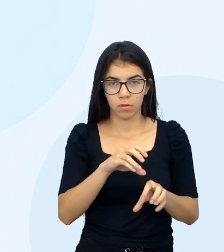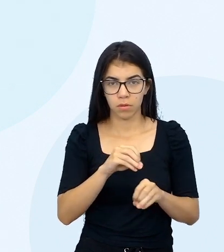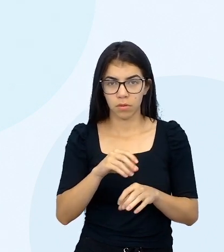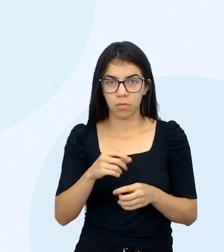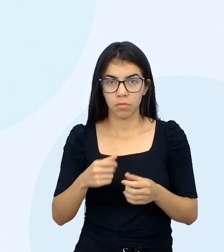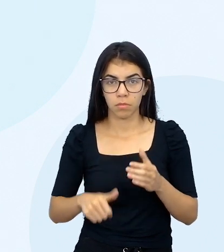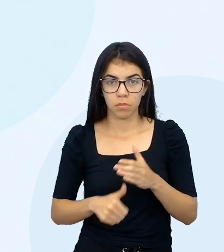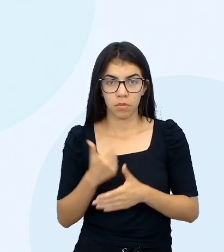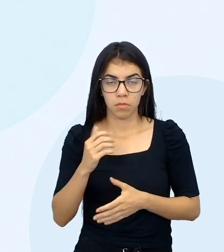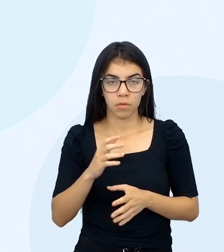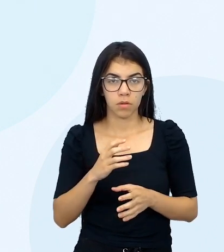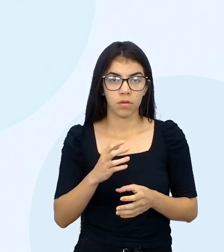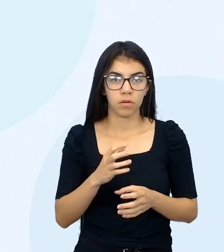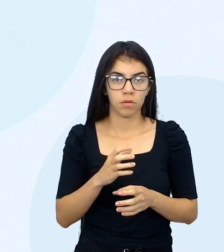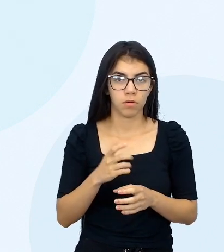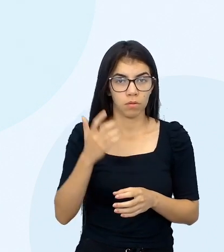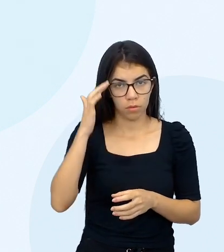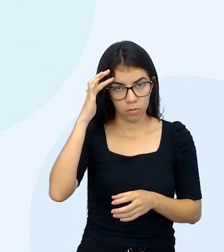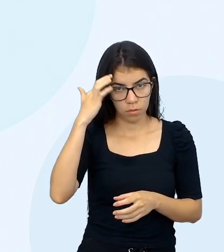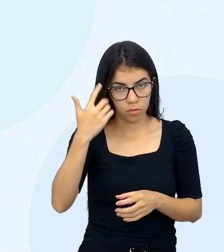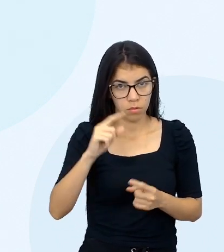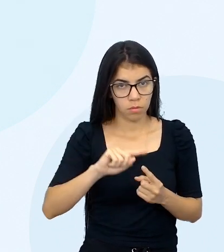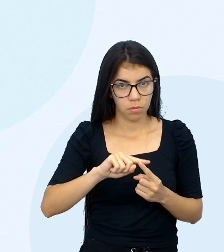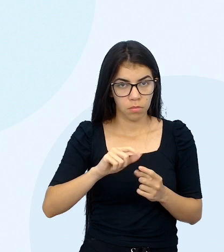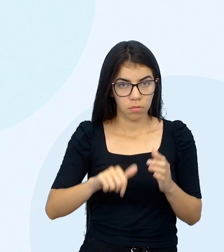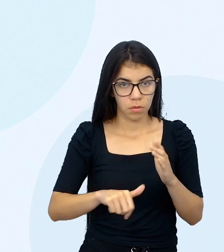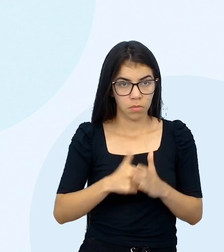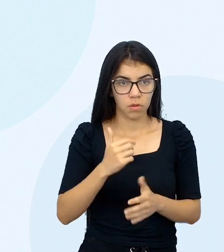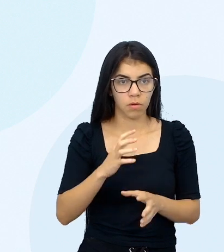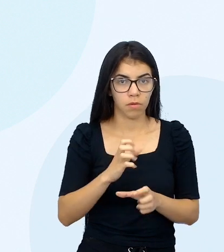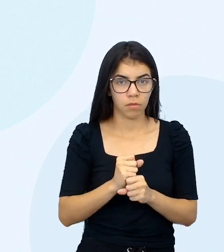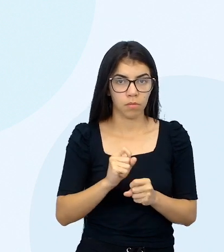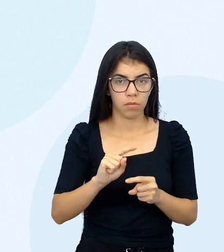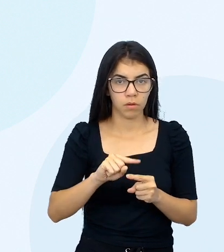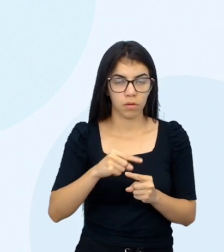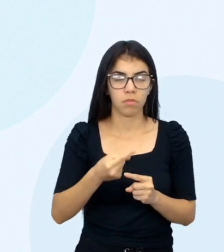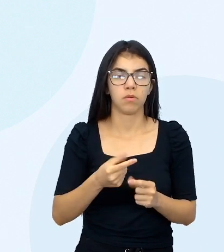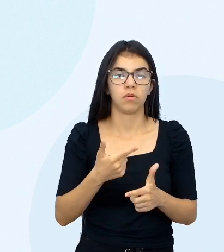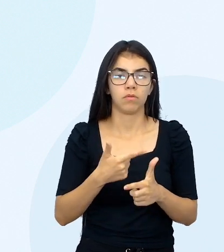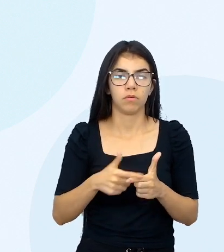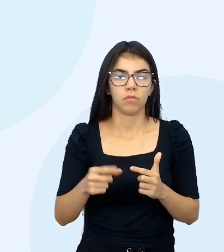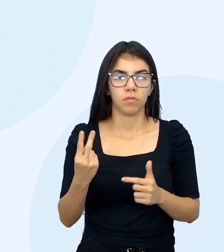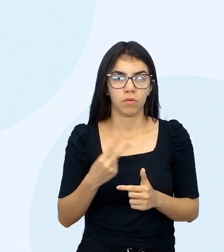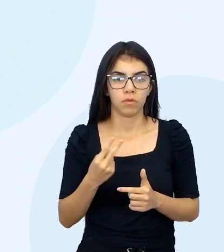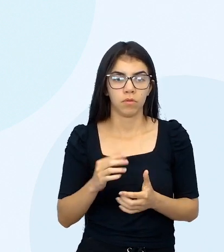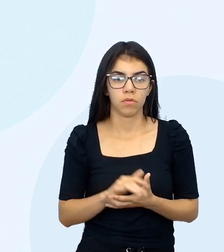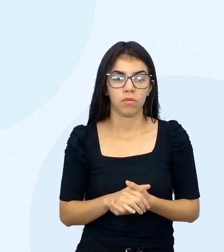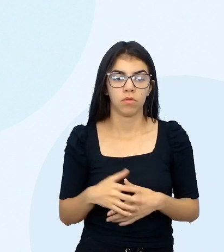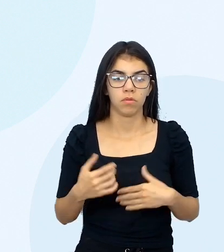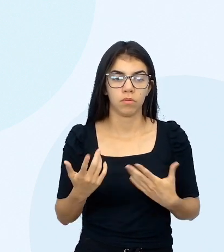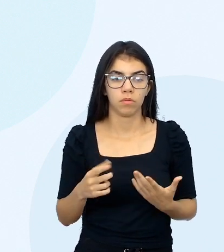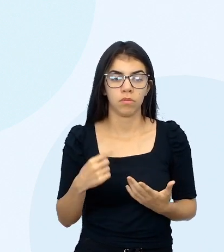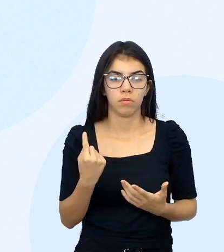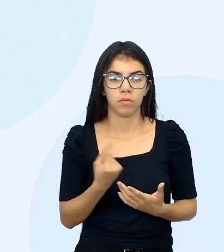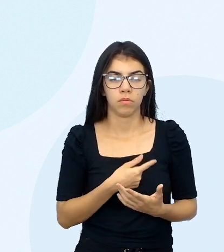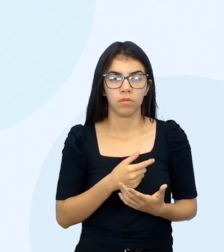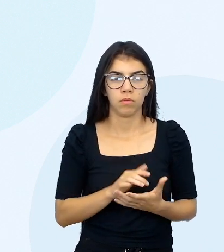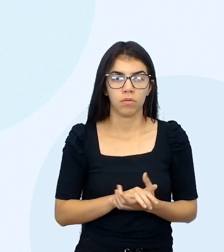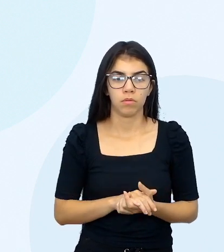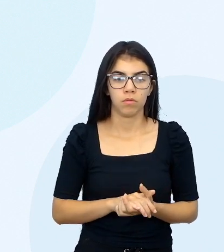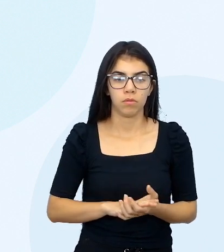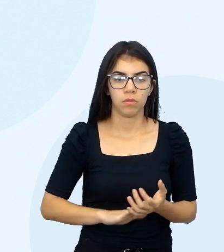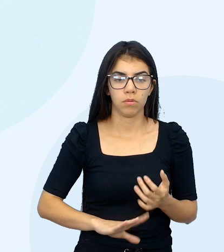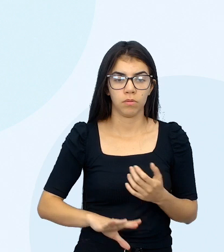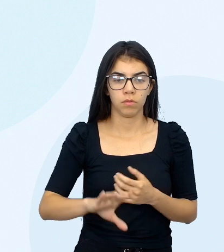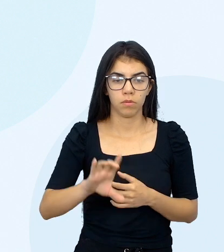primeiro o parêntese, né? depois, então primeiro a gente vai somar para Exatamente. depois dividir por 2, tá O bom? computador entende isso também. Quando a gente estiver na coluna D2, eu vou